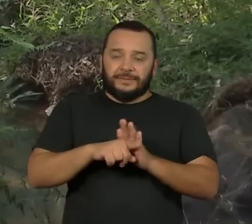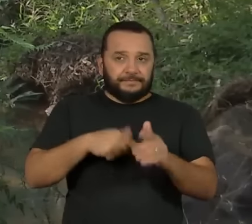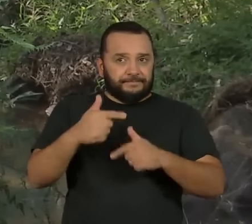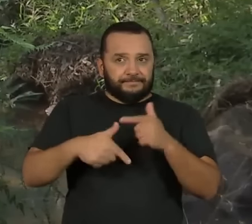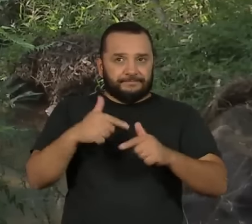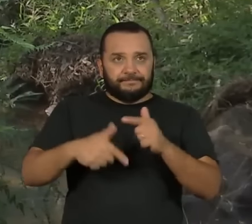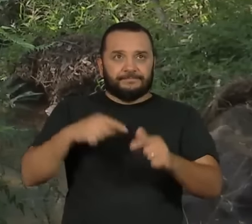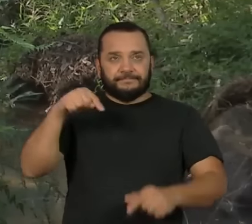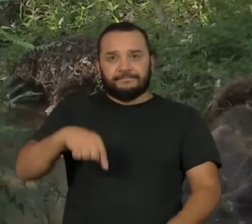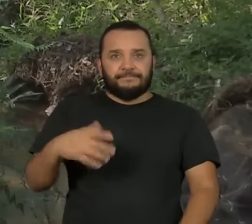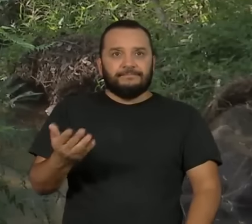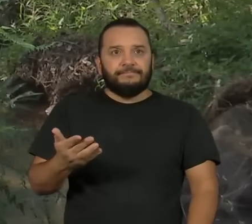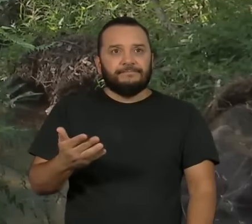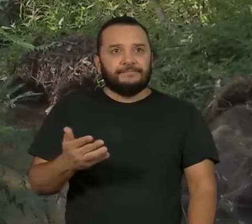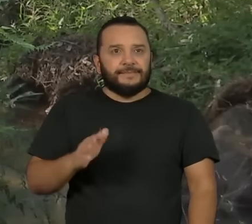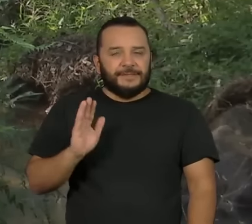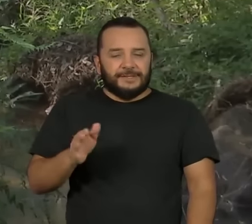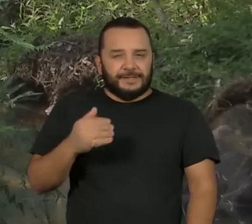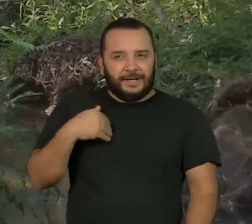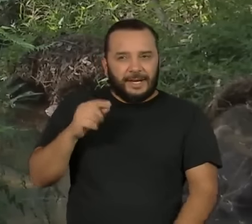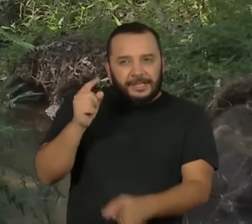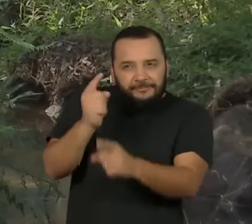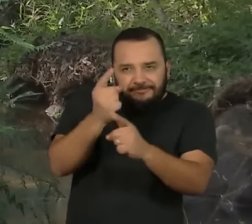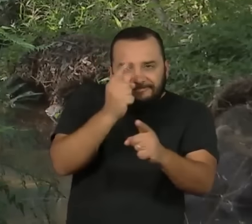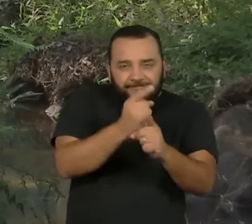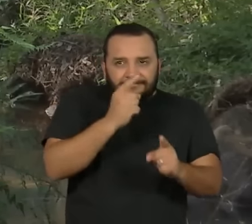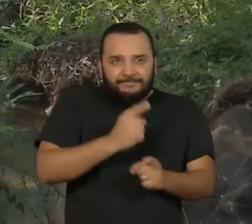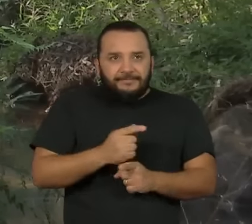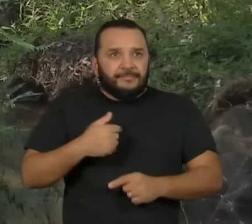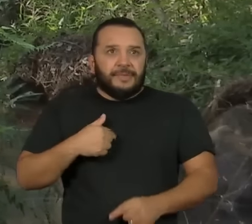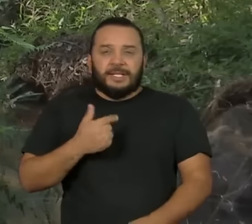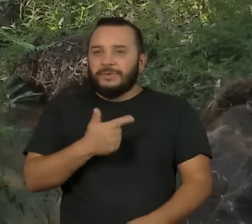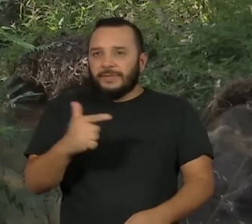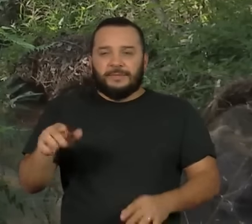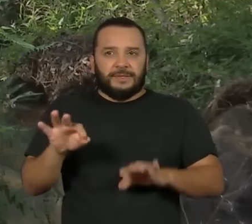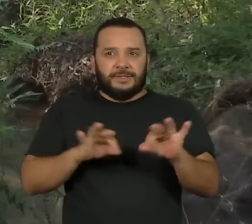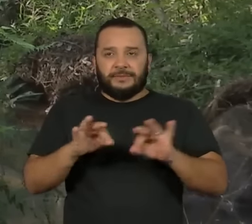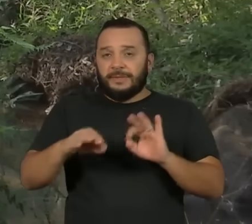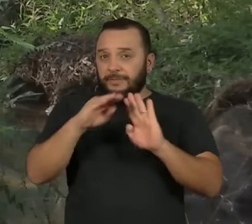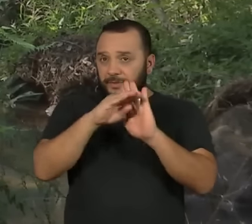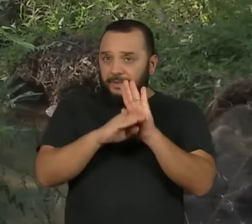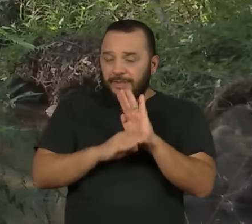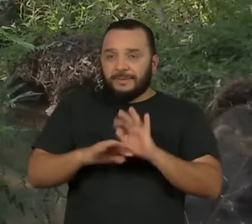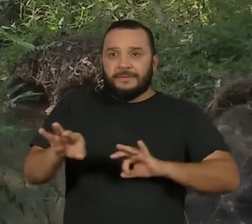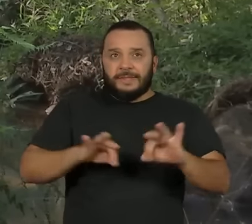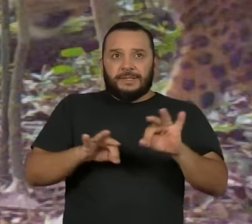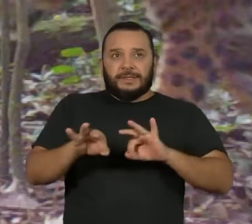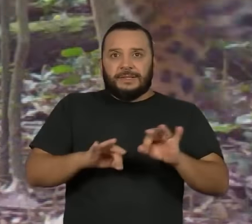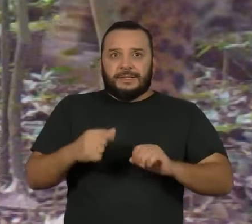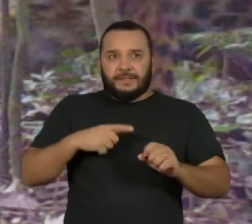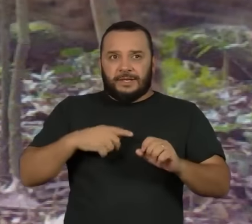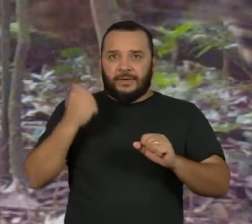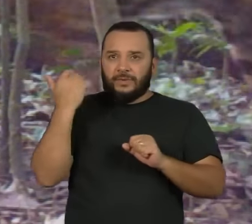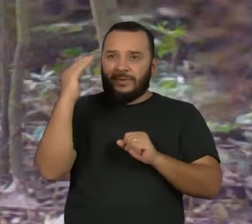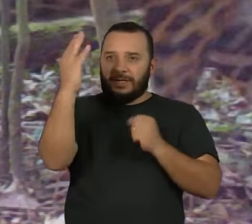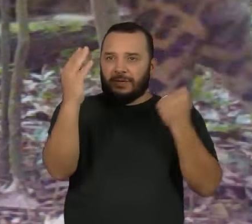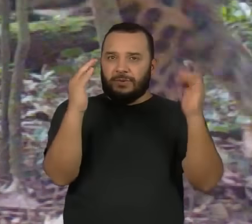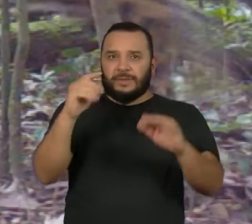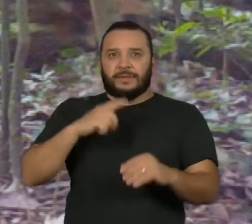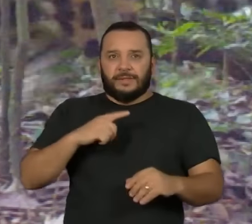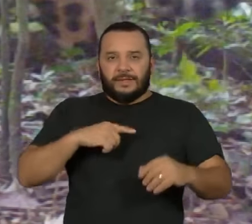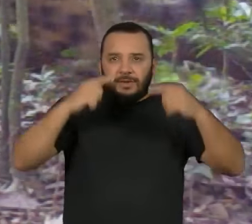sistematizada, entendeu? Nós não temos assim um planejamento, um programa de pesquisa de monitoramento do corredor. Onde tem a onça